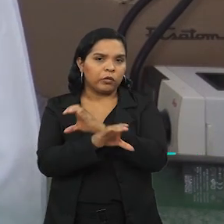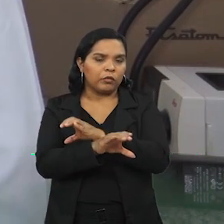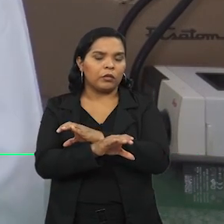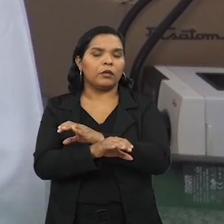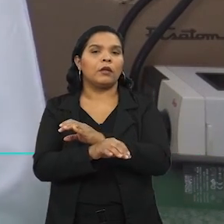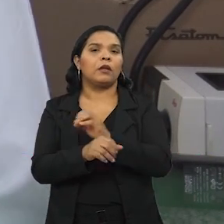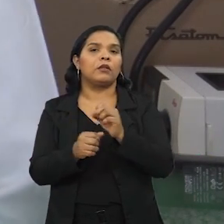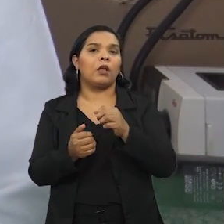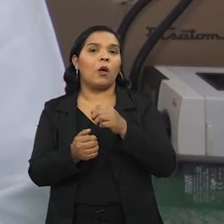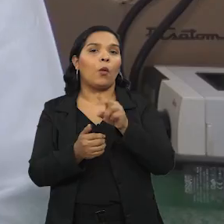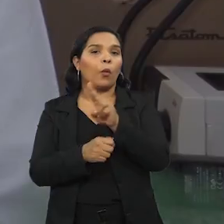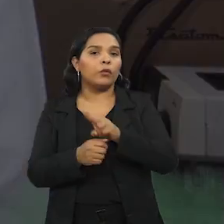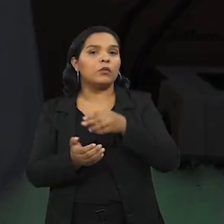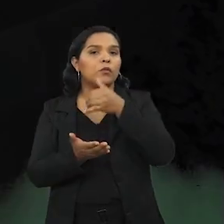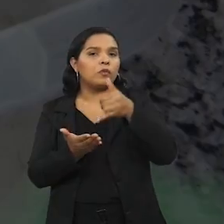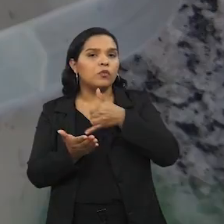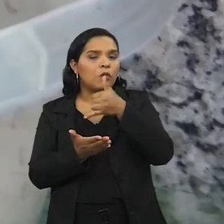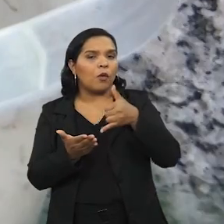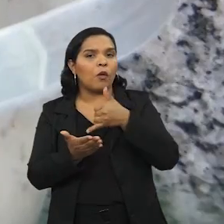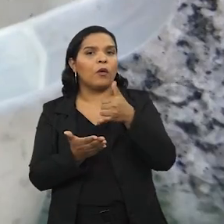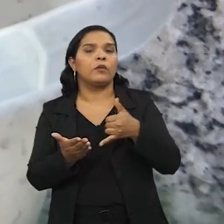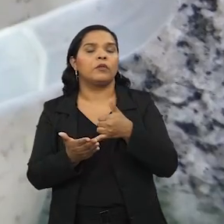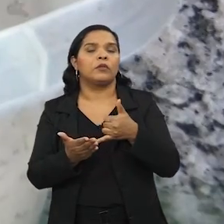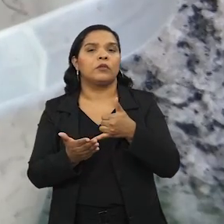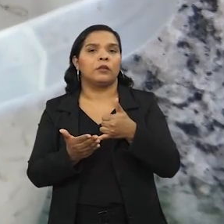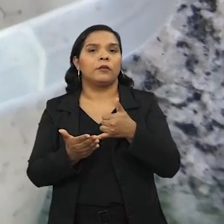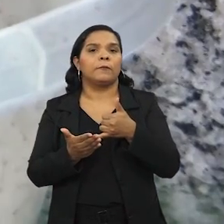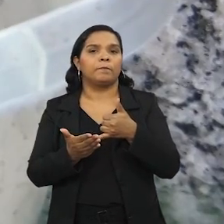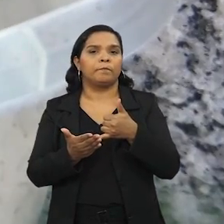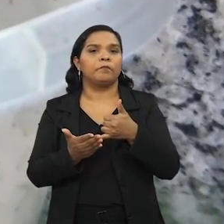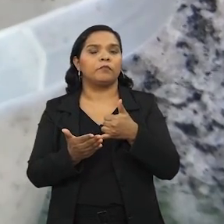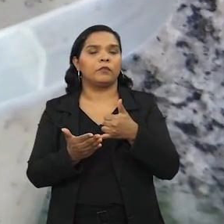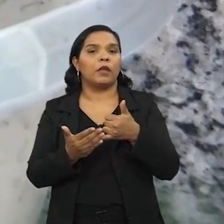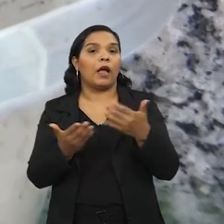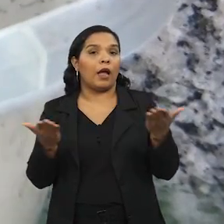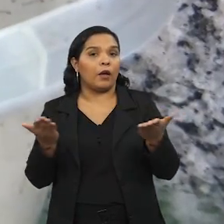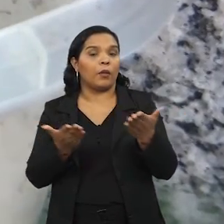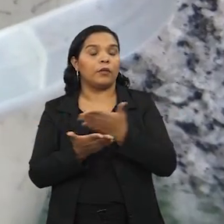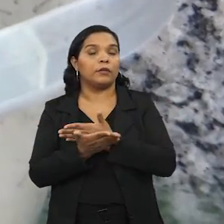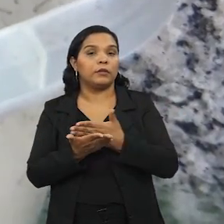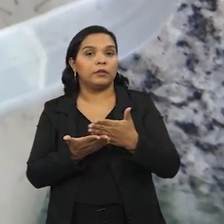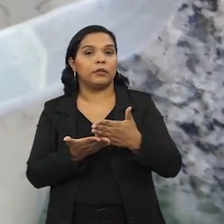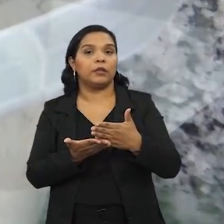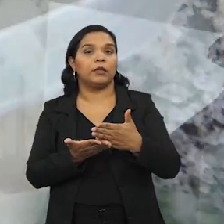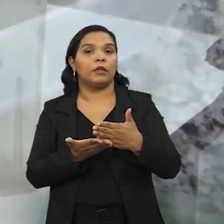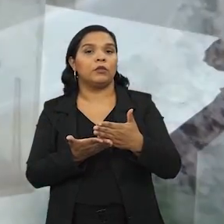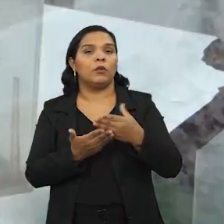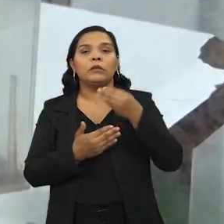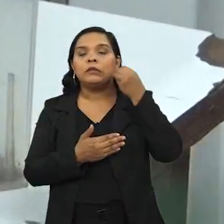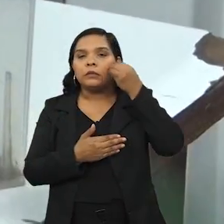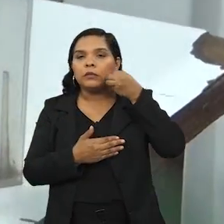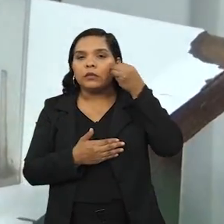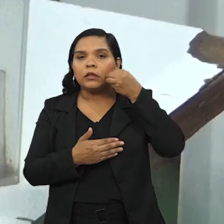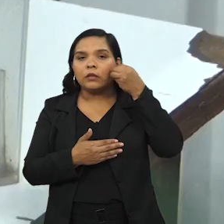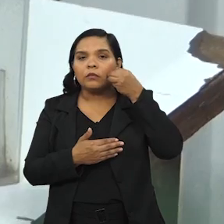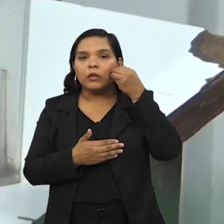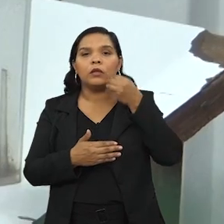a gente utiliza óleos essenciais e extratos aquosos. A gente no momento está